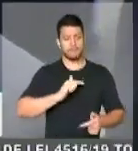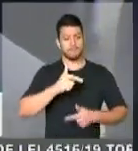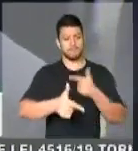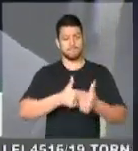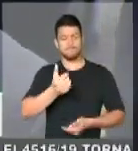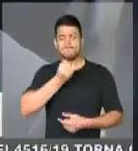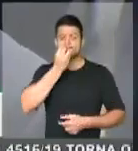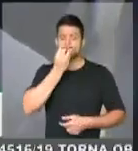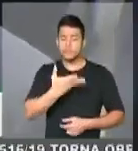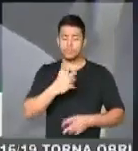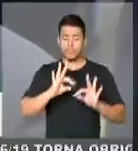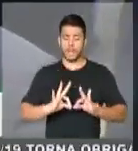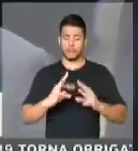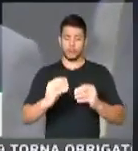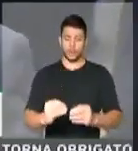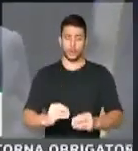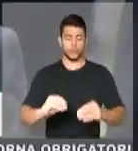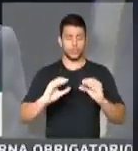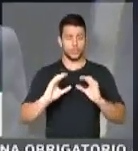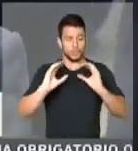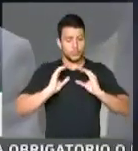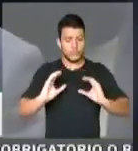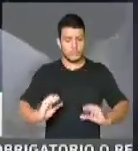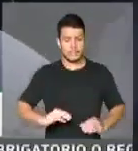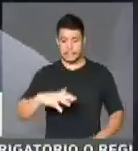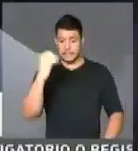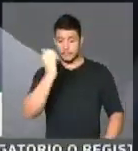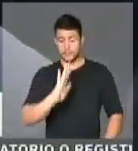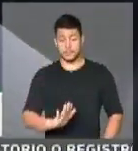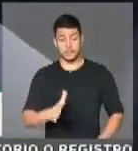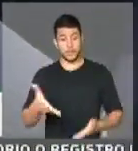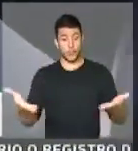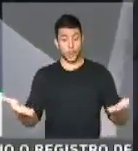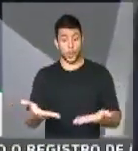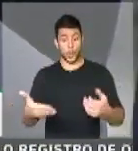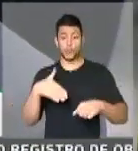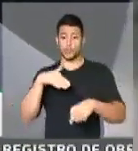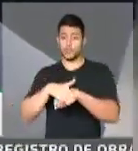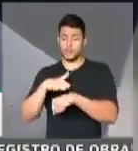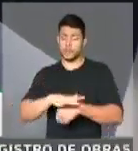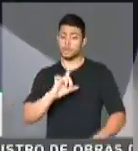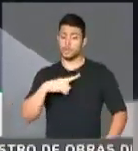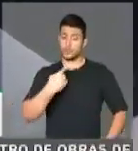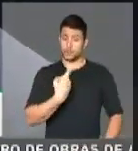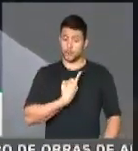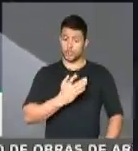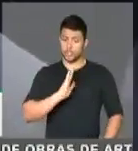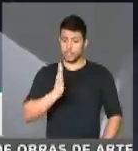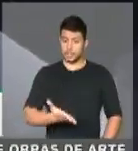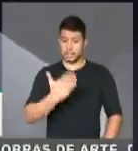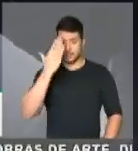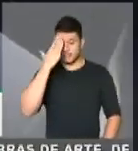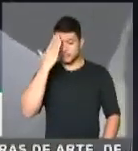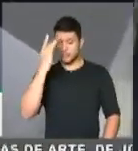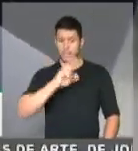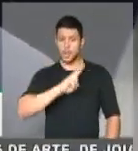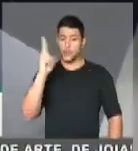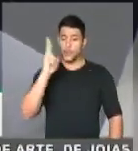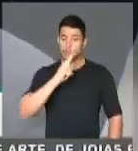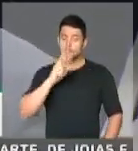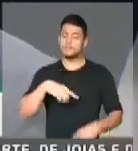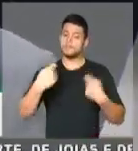cidadania brasileira. E aqui, nessa noite, pela urgência que o caso requer, nós precisamos